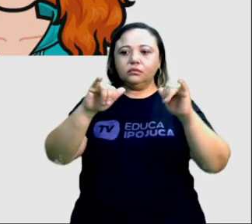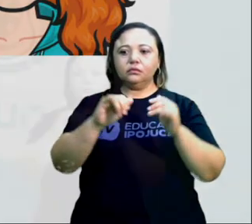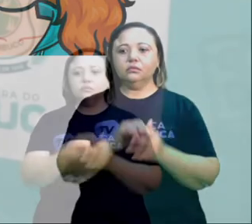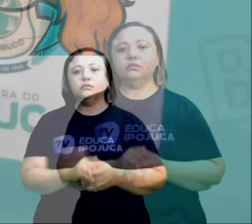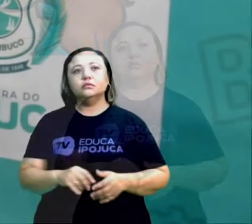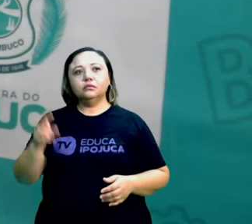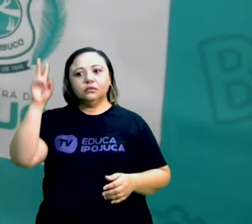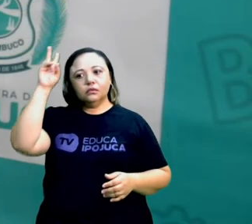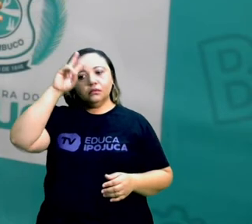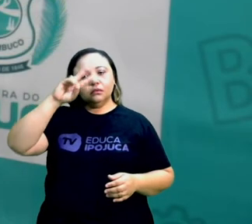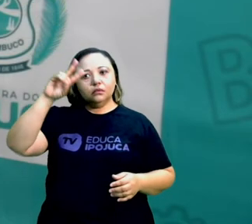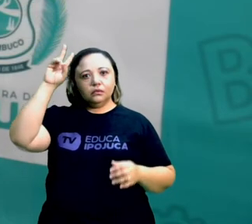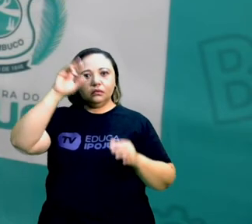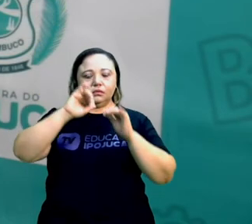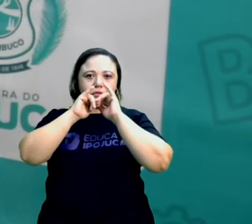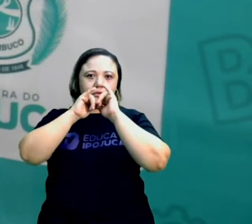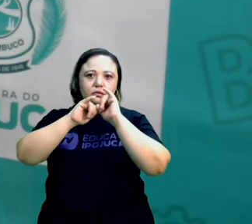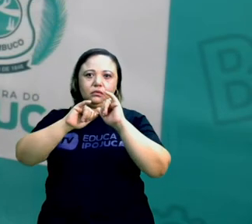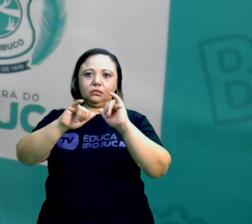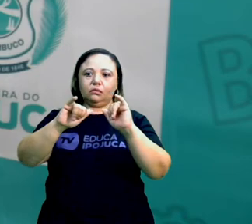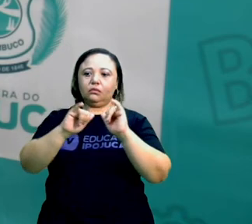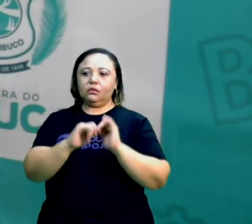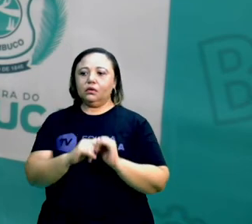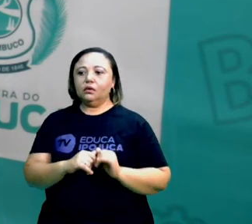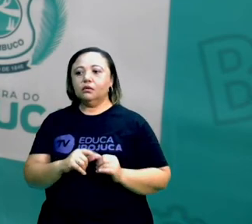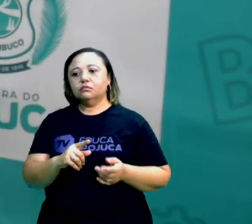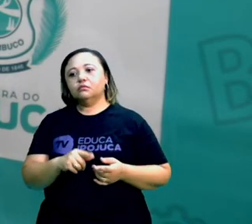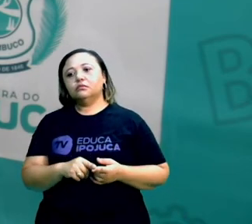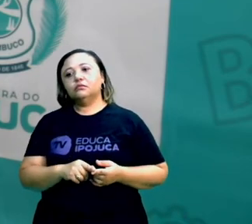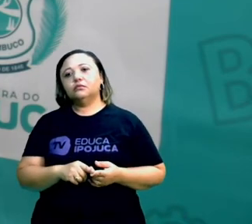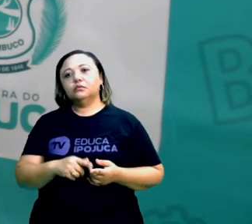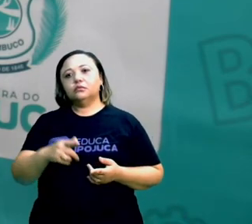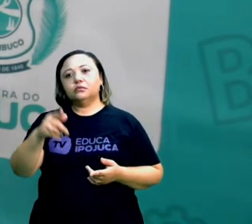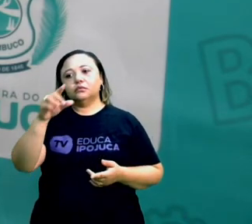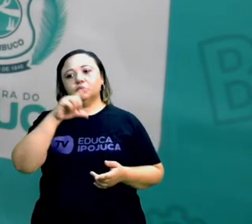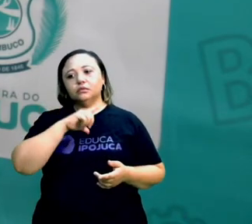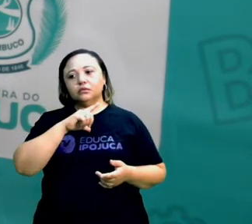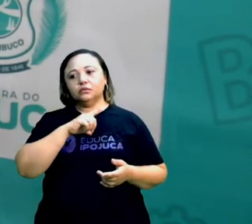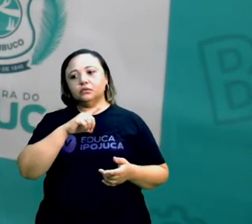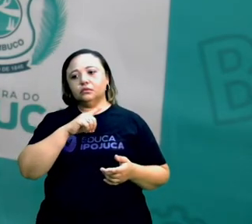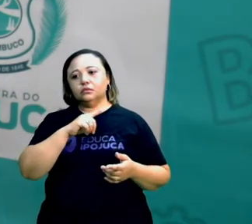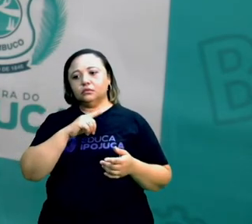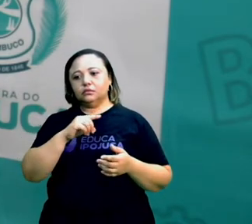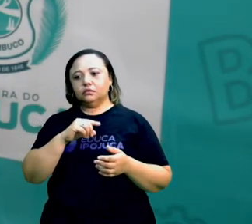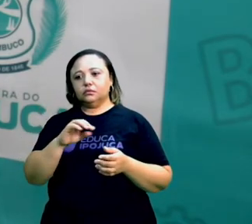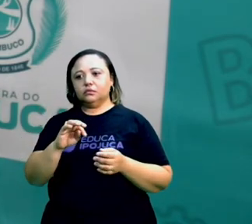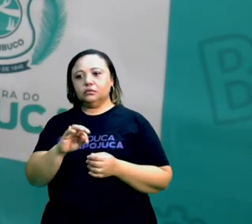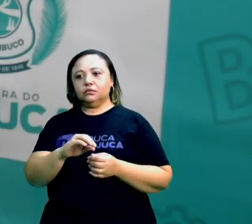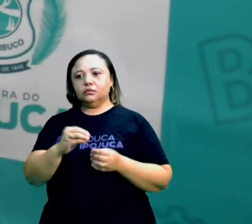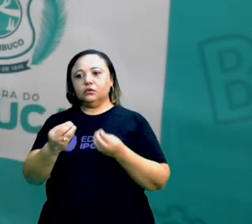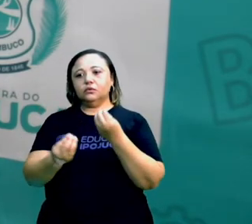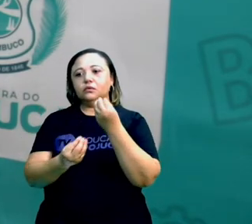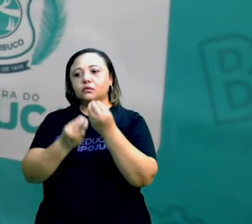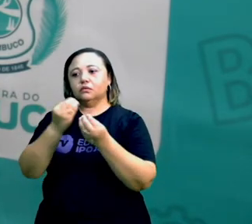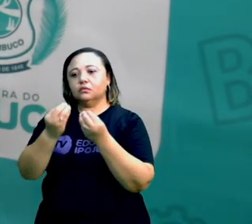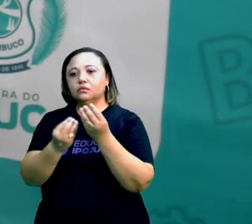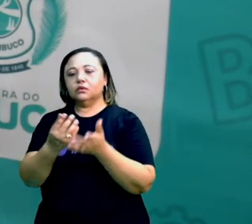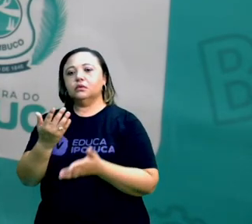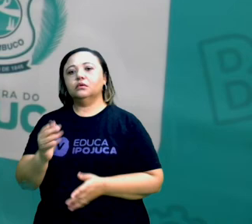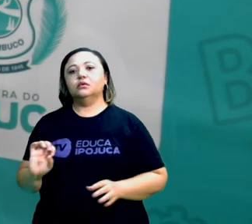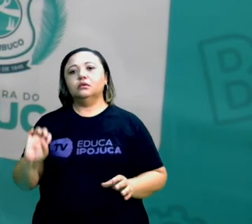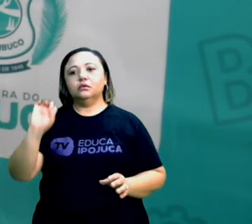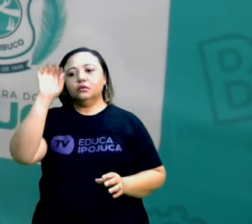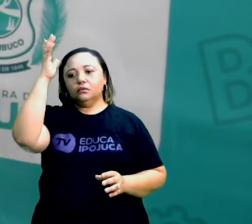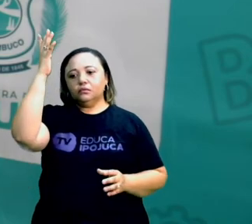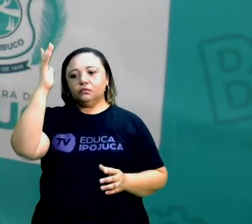Vamos relembrar. Notícia é aquele gênero textual que traz para a gente um fato, como foi que esse fato aconteceu,